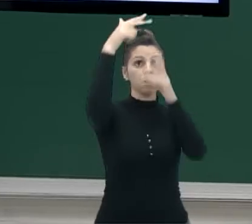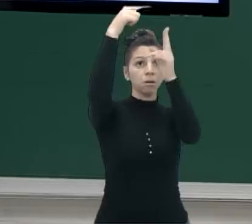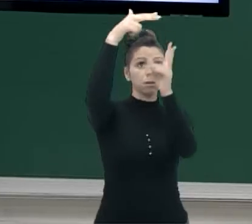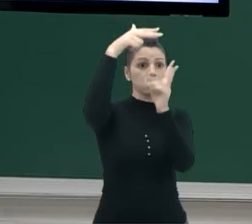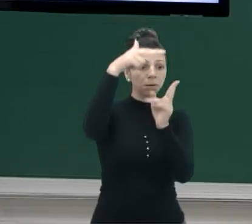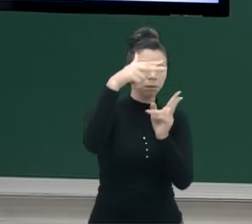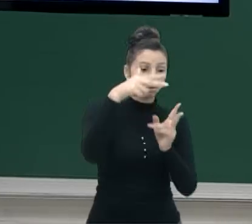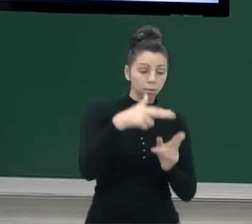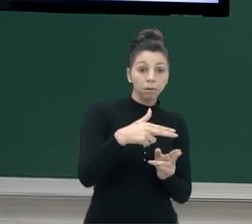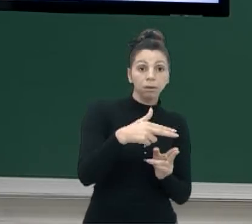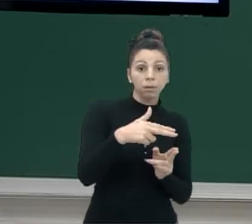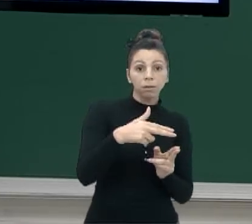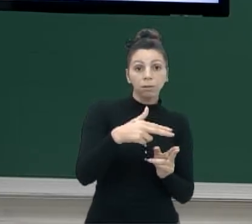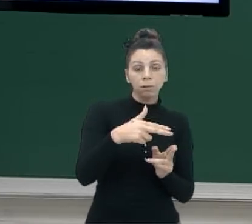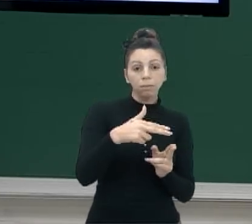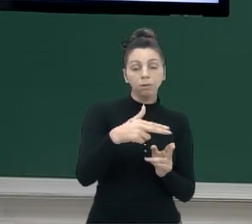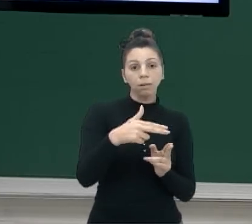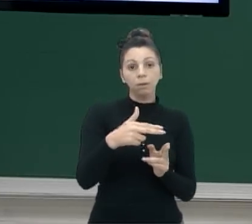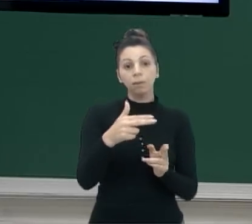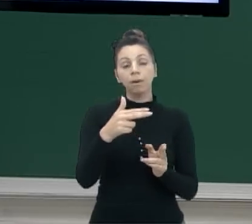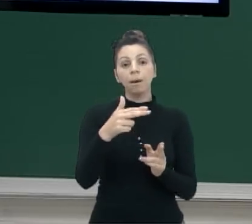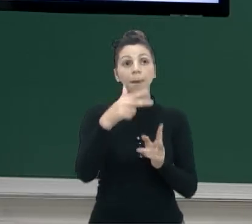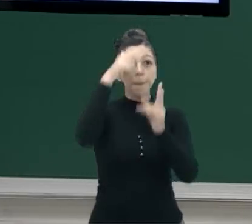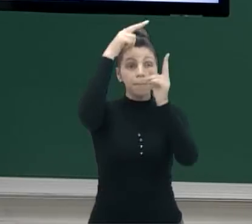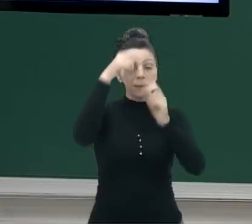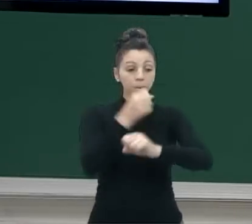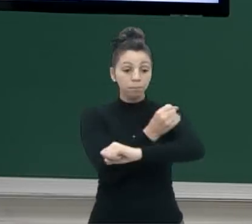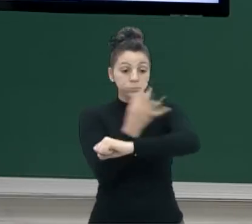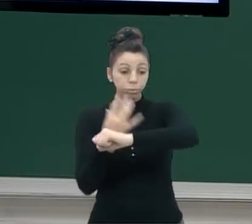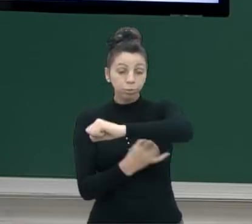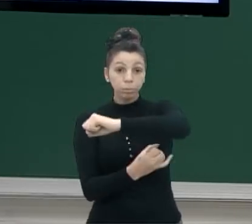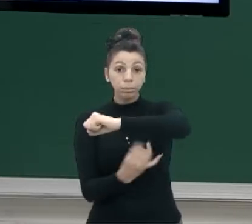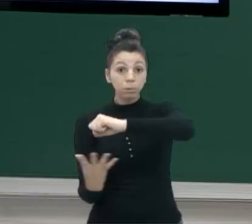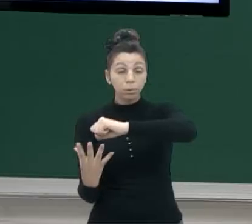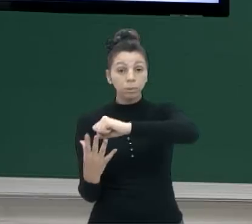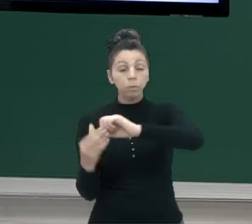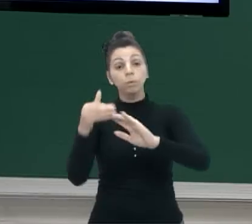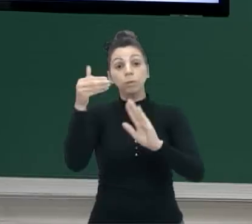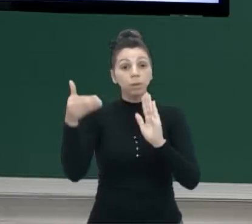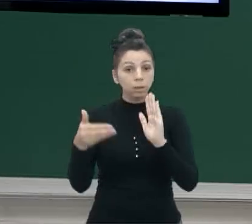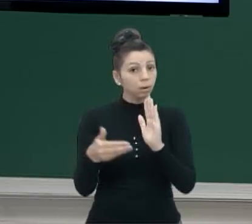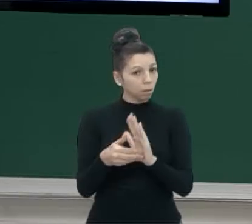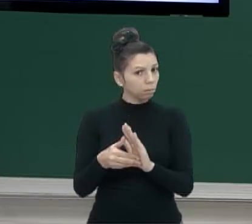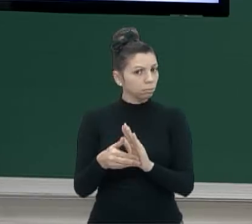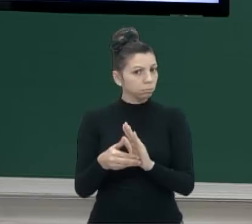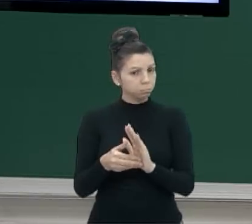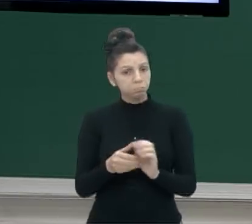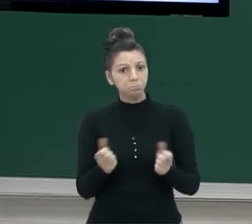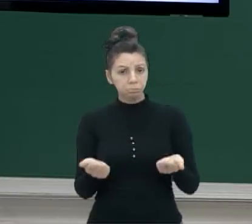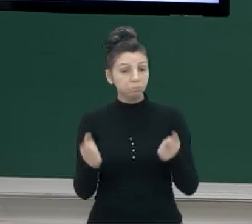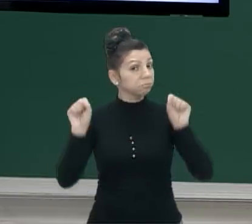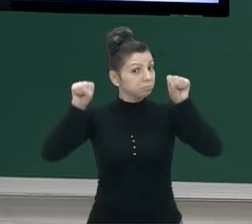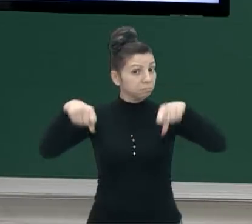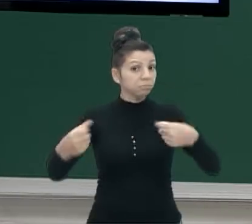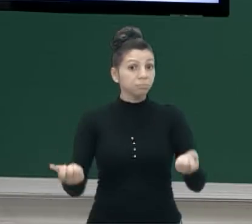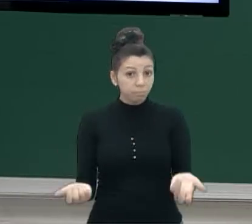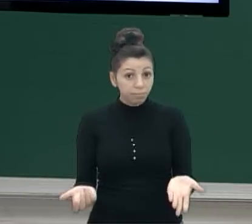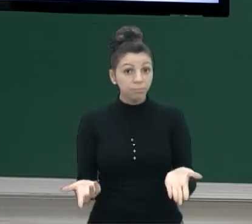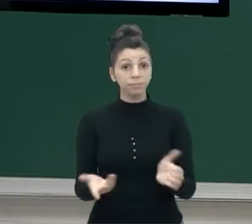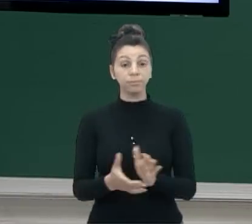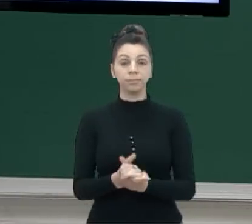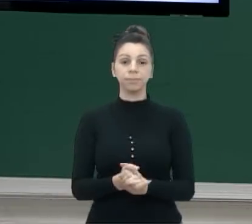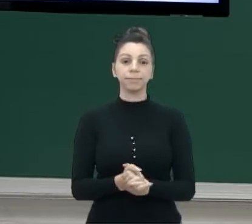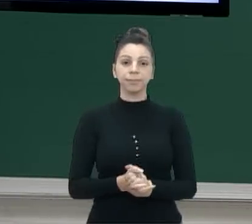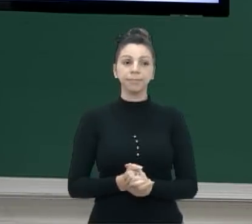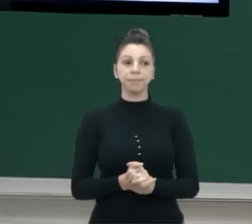tamanho, a mesma fração, a mesma ideia do inteiro considerada? Sim. Então, eu